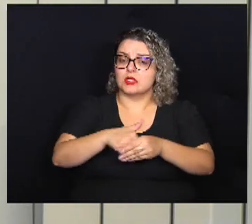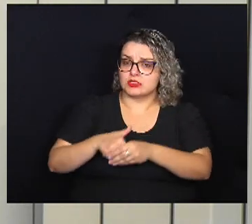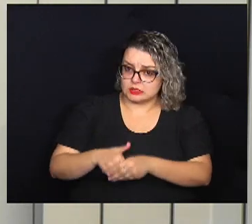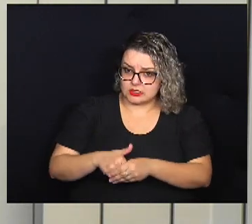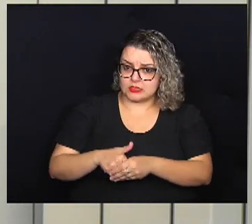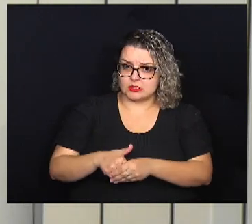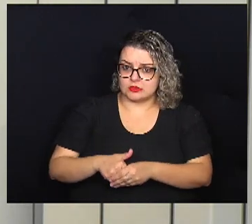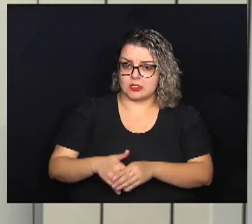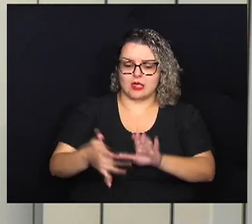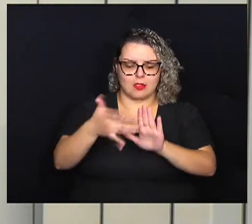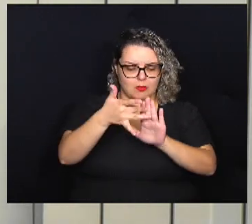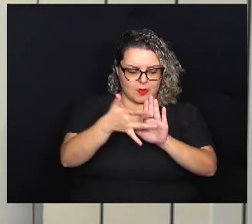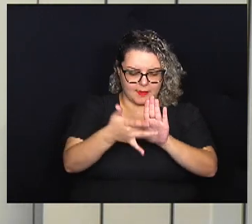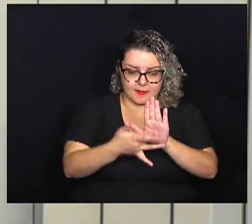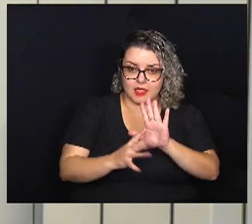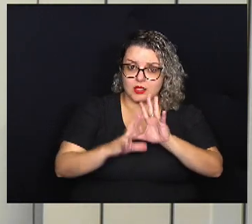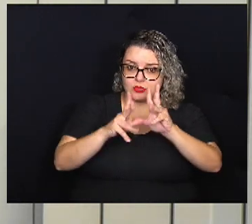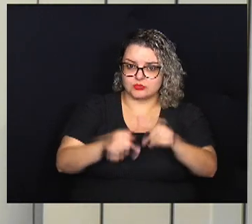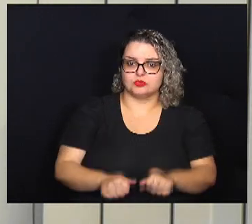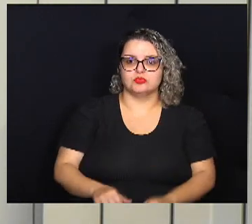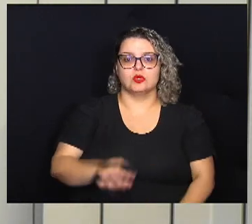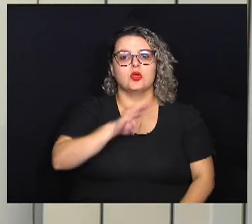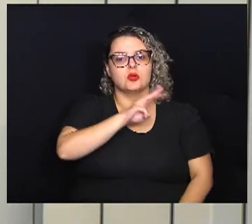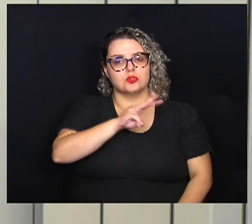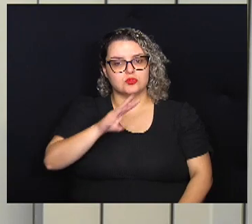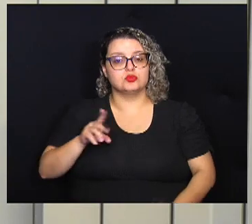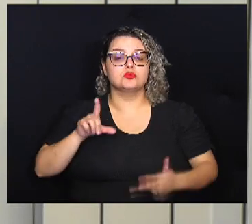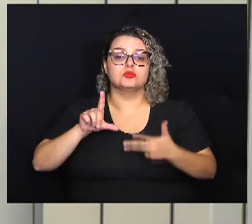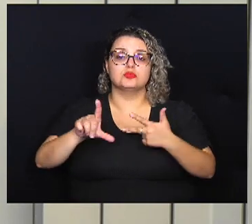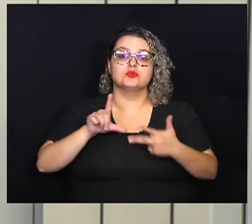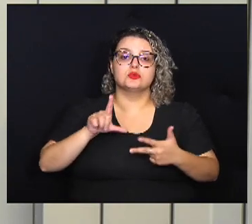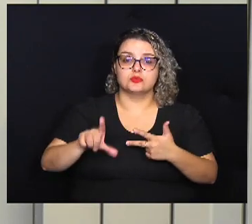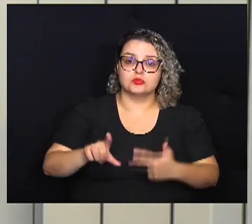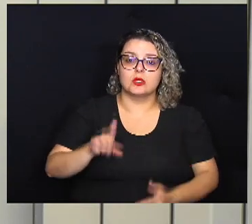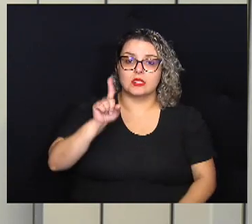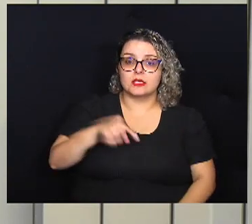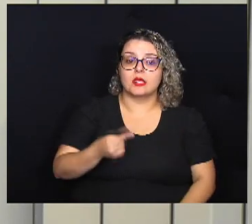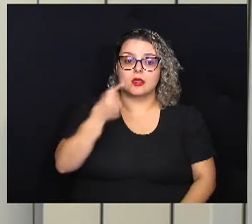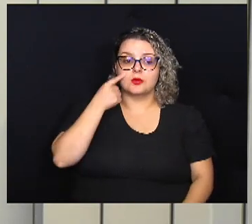a pauta completa é só acessar o site do Legislativo, que é o